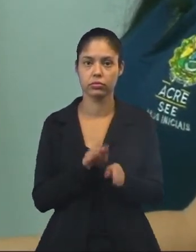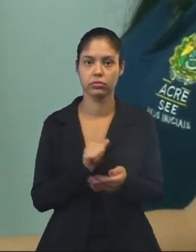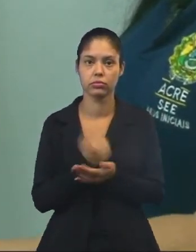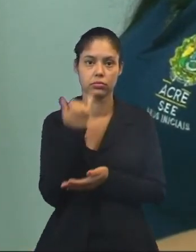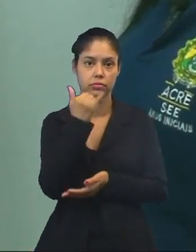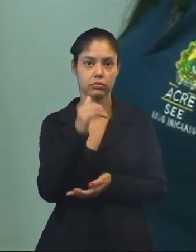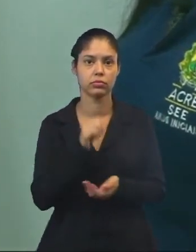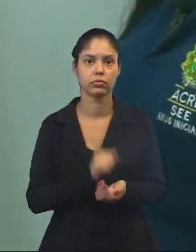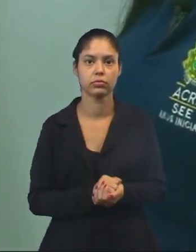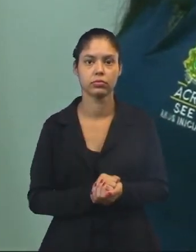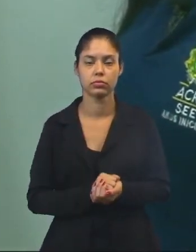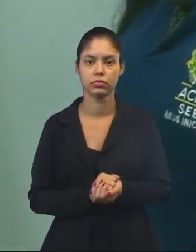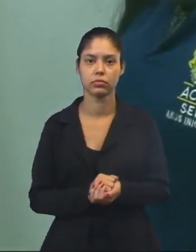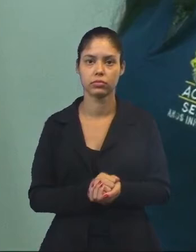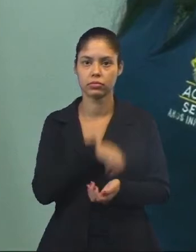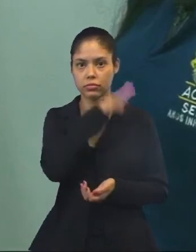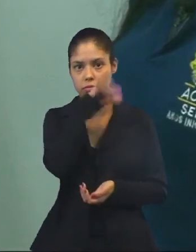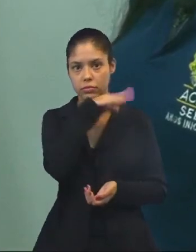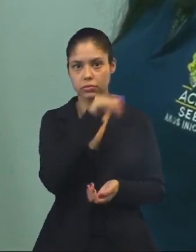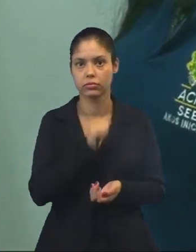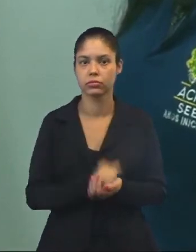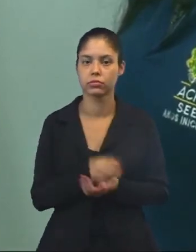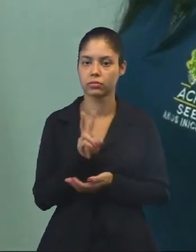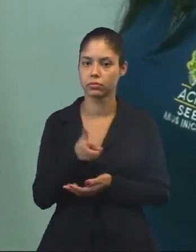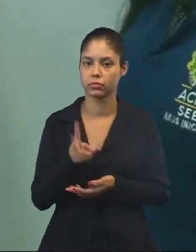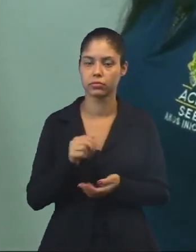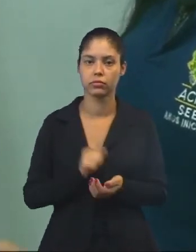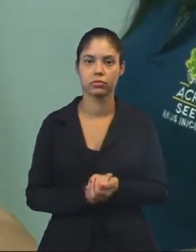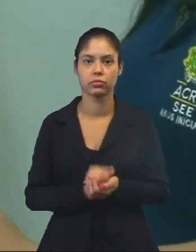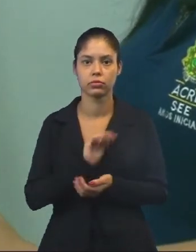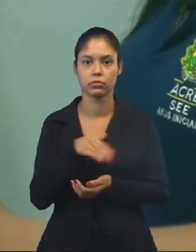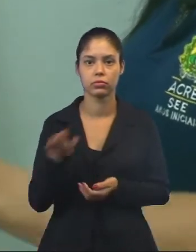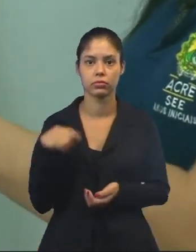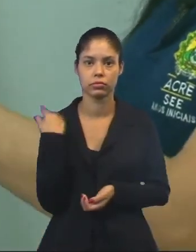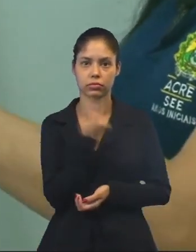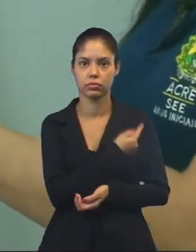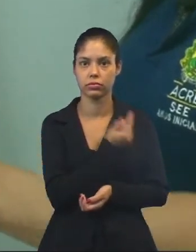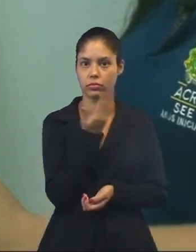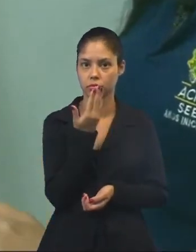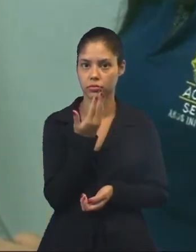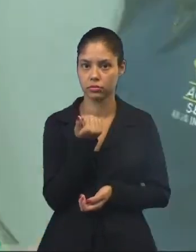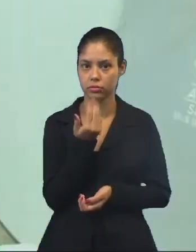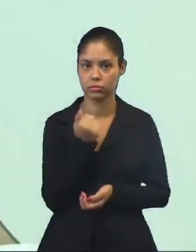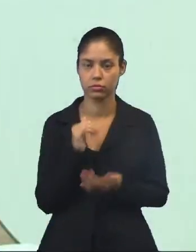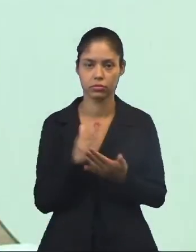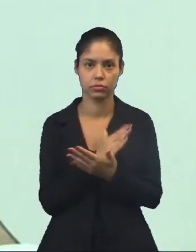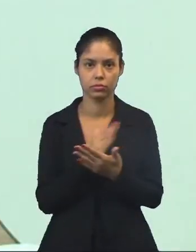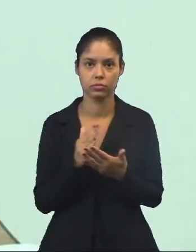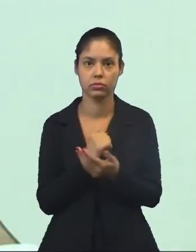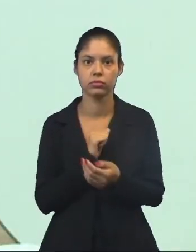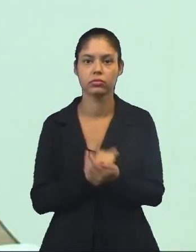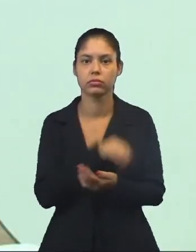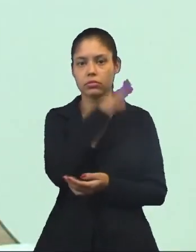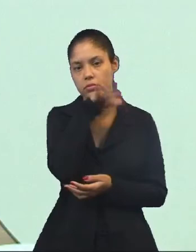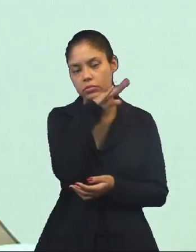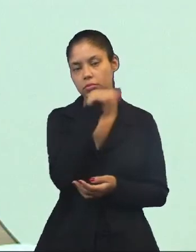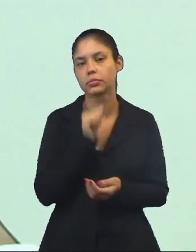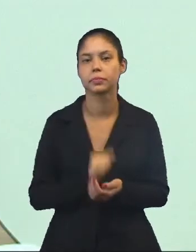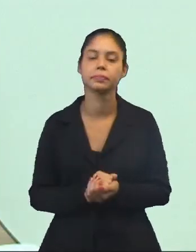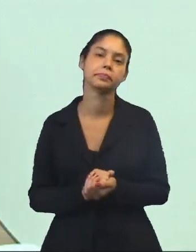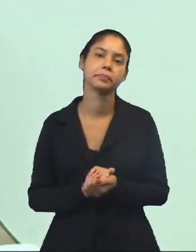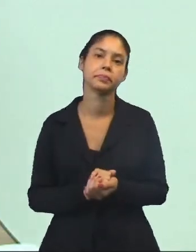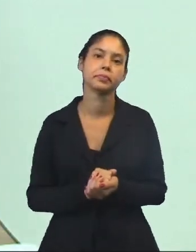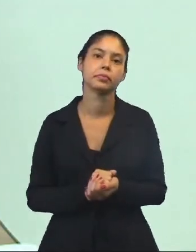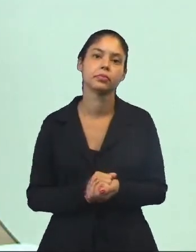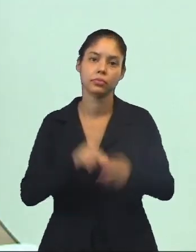obtém energia, os animais é da mesma forma. E quando nós nos alimentamos de alguns animais, a gente obtém